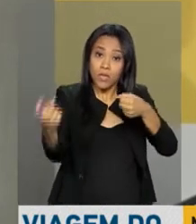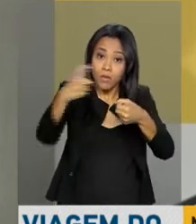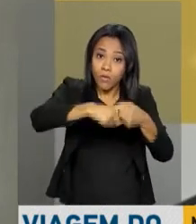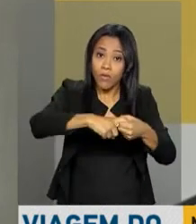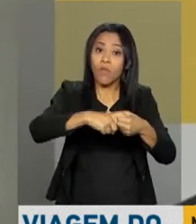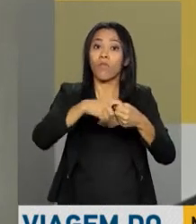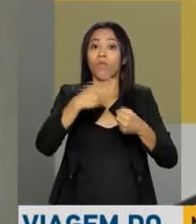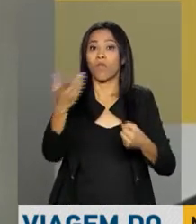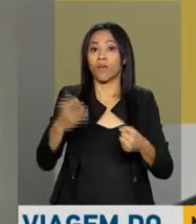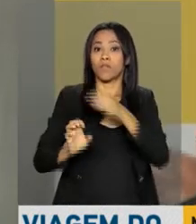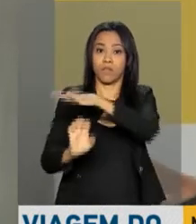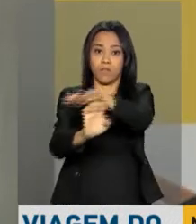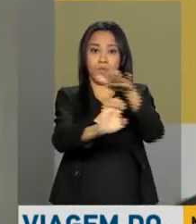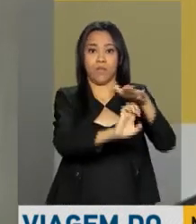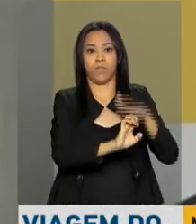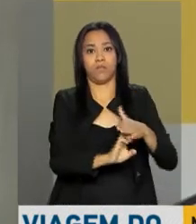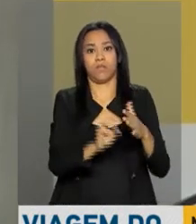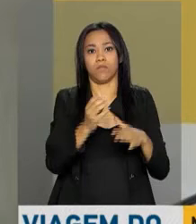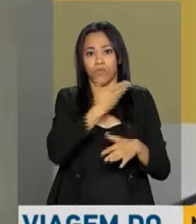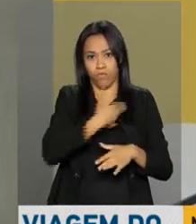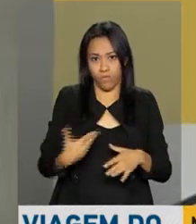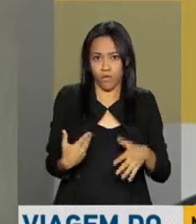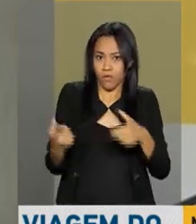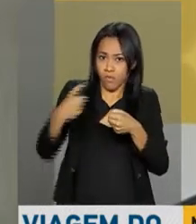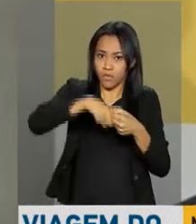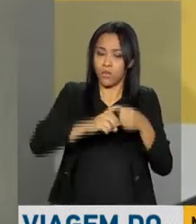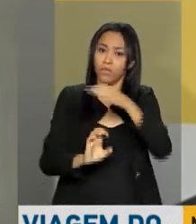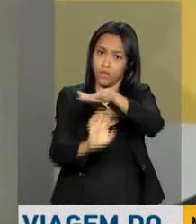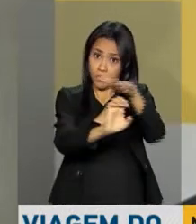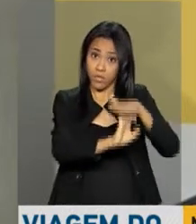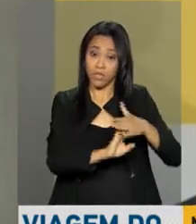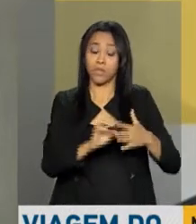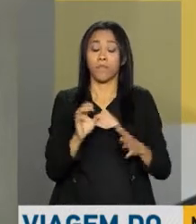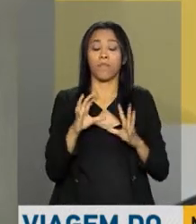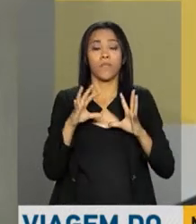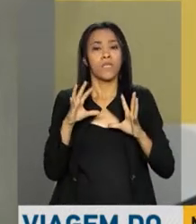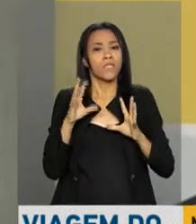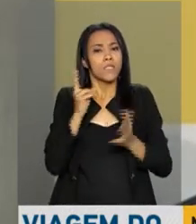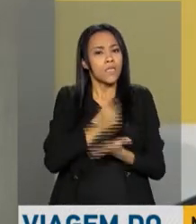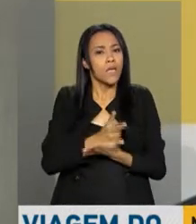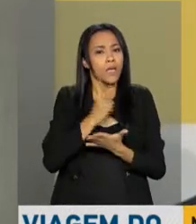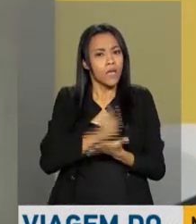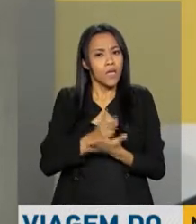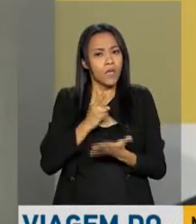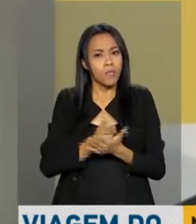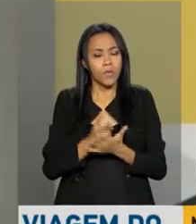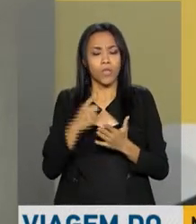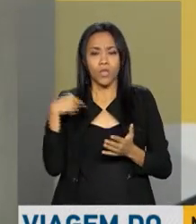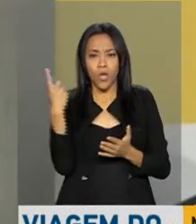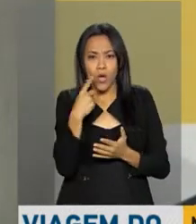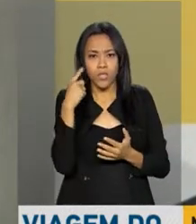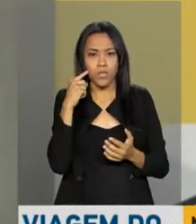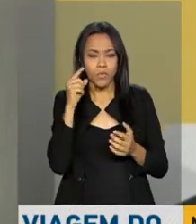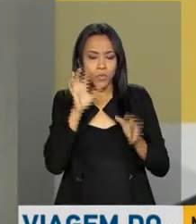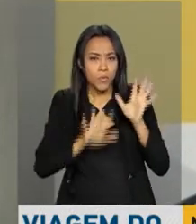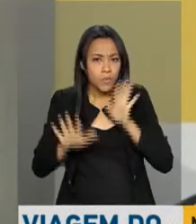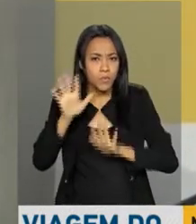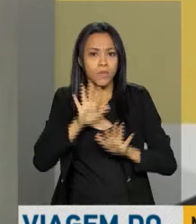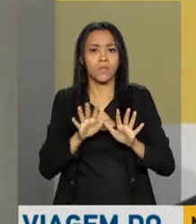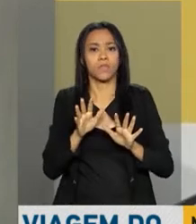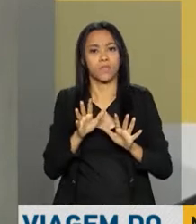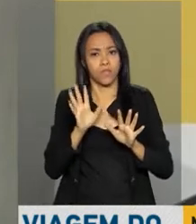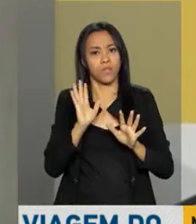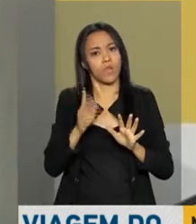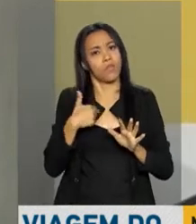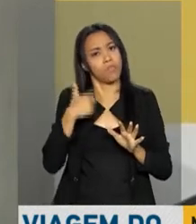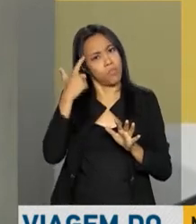é em todos os casos nós todos cuidamos de consolidar como estou a demonstrar